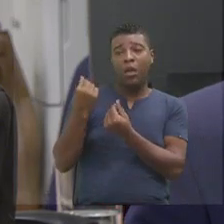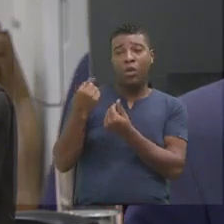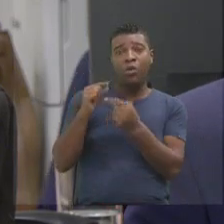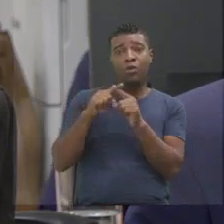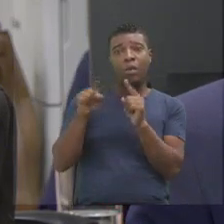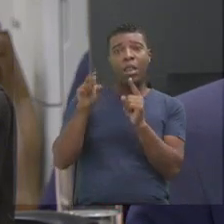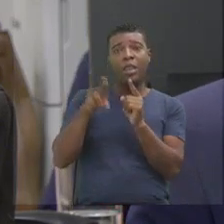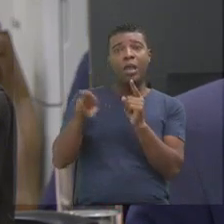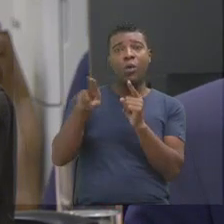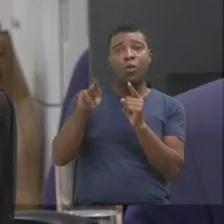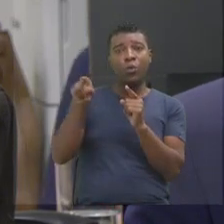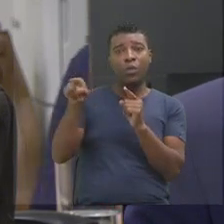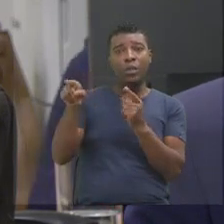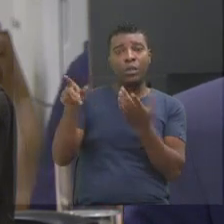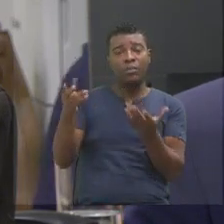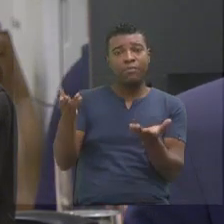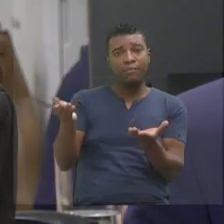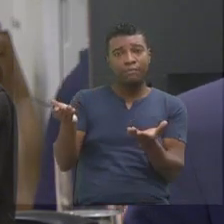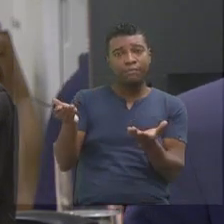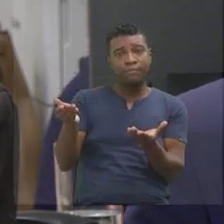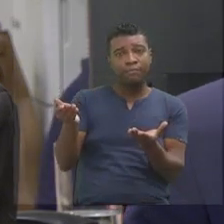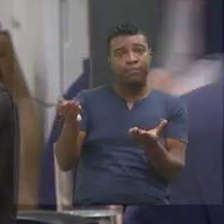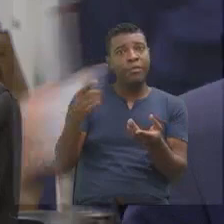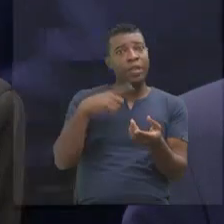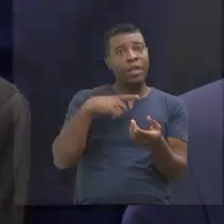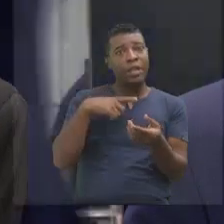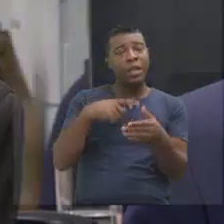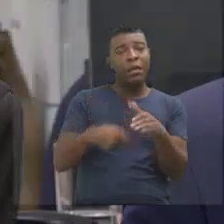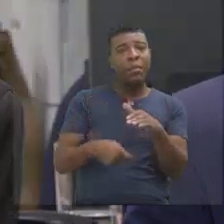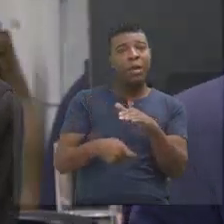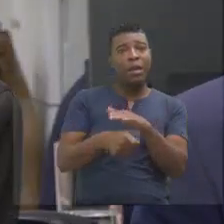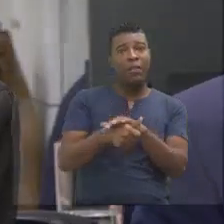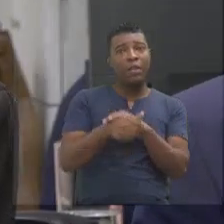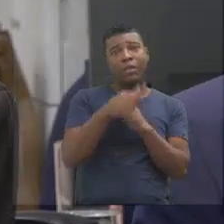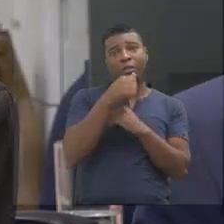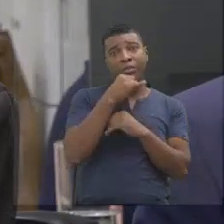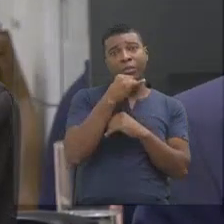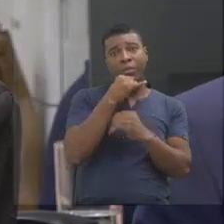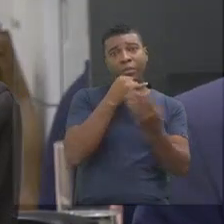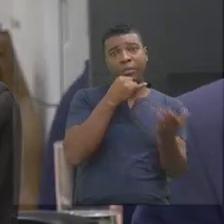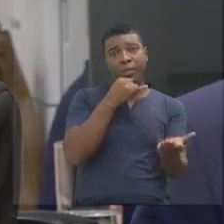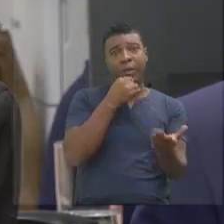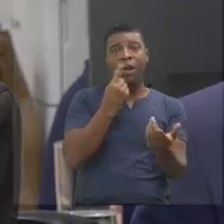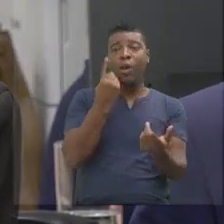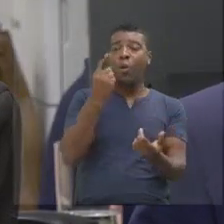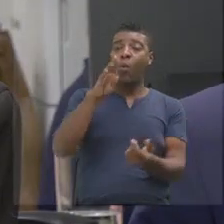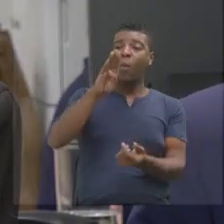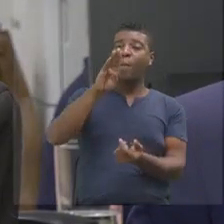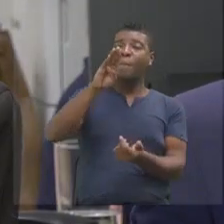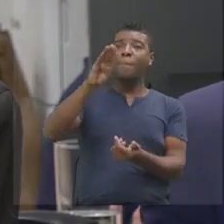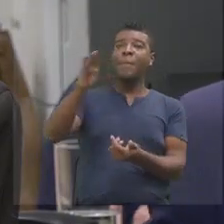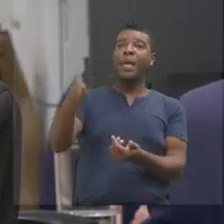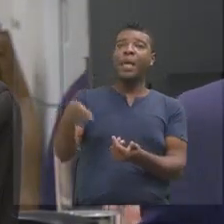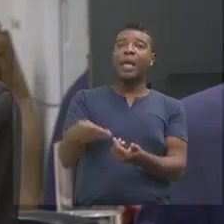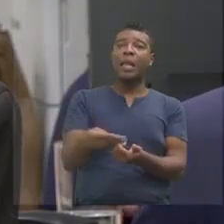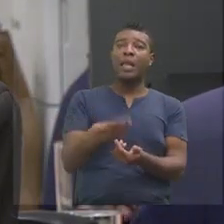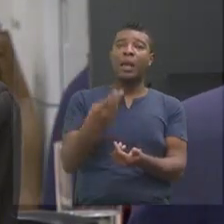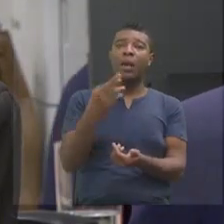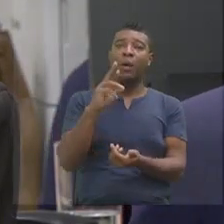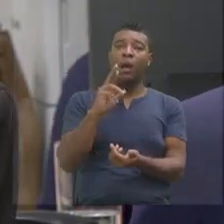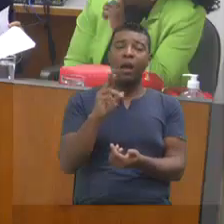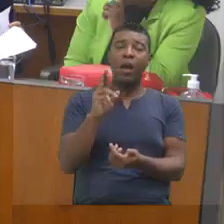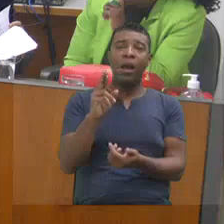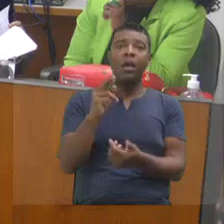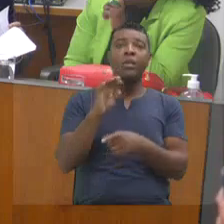sendo utilizados e existe benefícios como Casa das locadoras de um bilhão de reais né que o estado tá abrindo mão Então